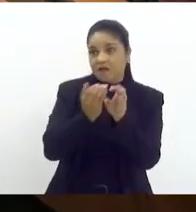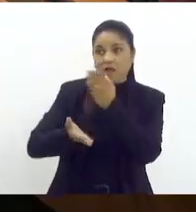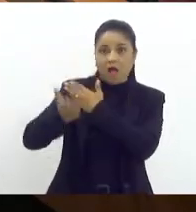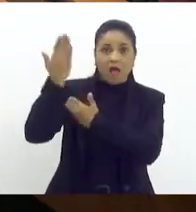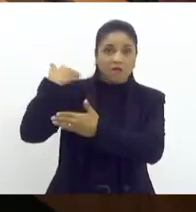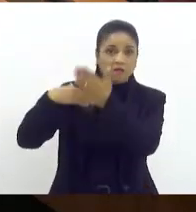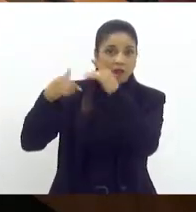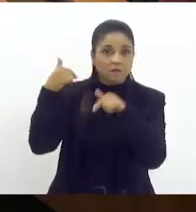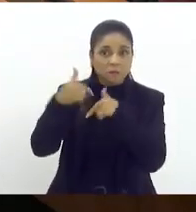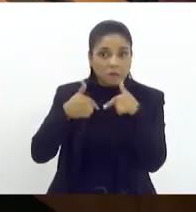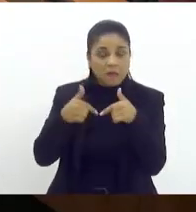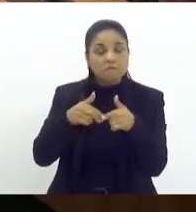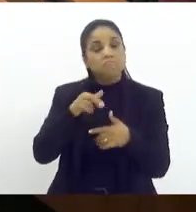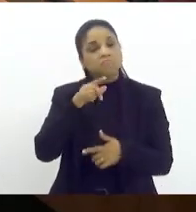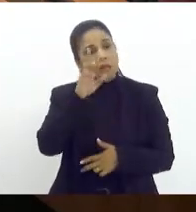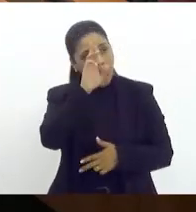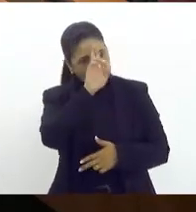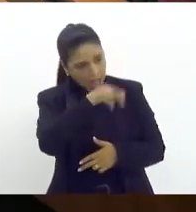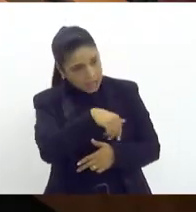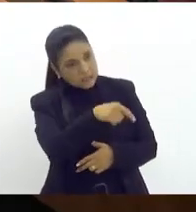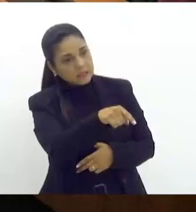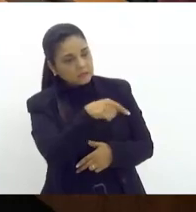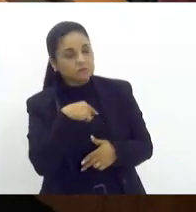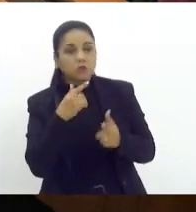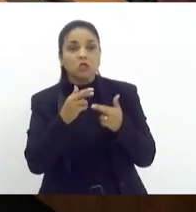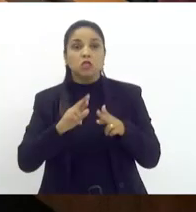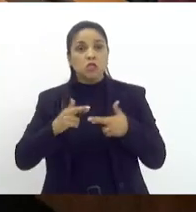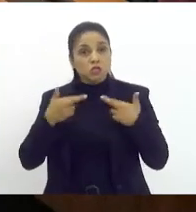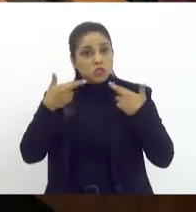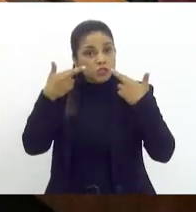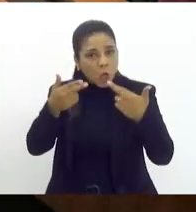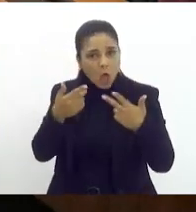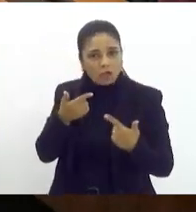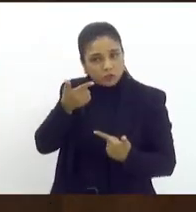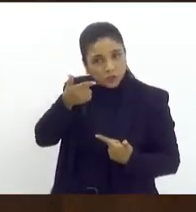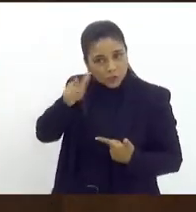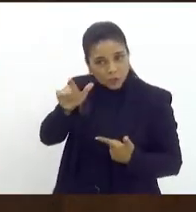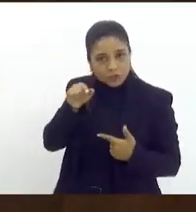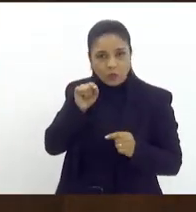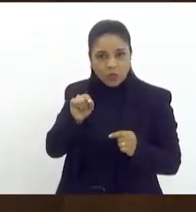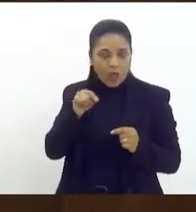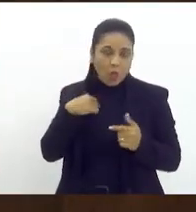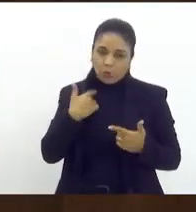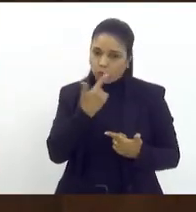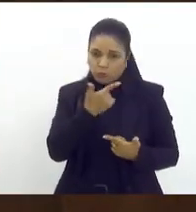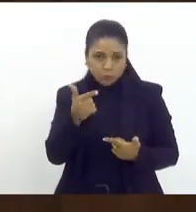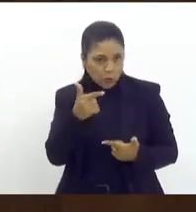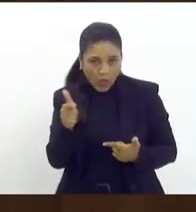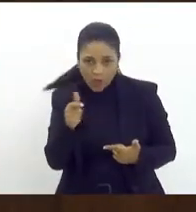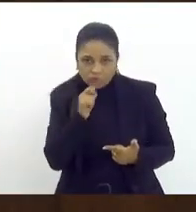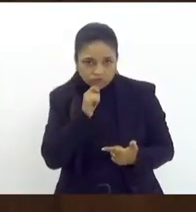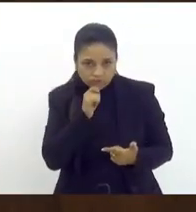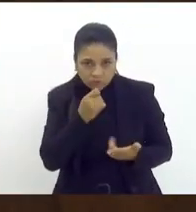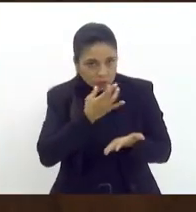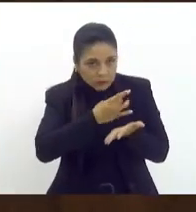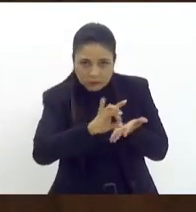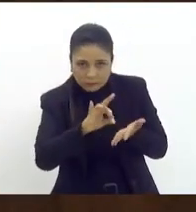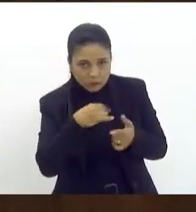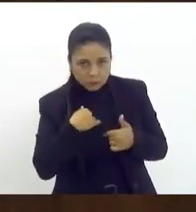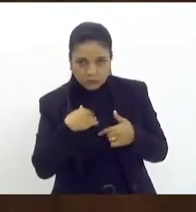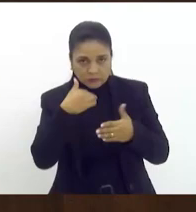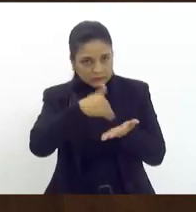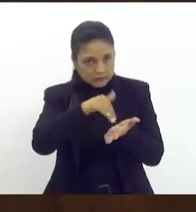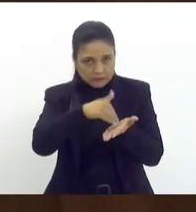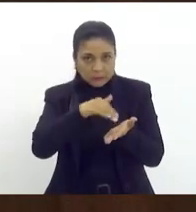vossa excelência tem razão A uma outra sorte que eu tive que eu não tenho inimigos na secretaria então sempre tinha os dados